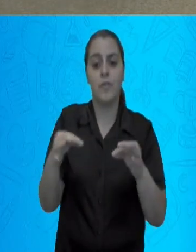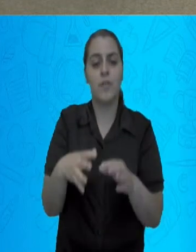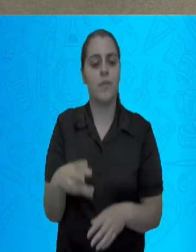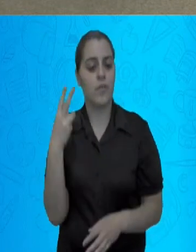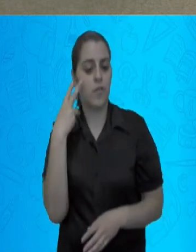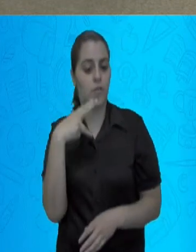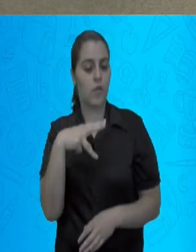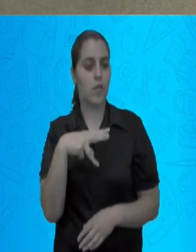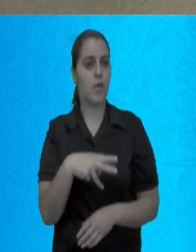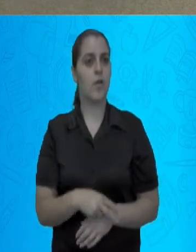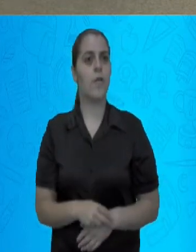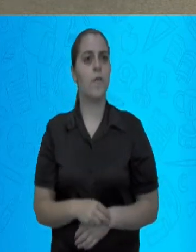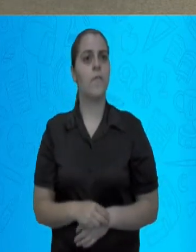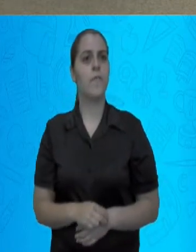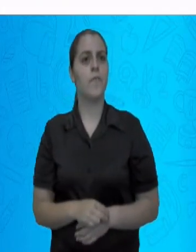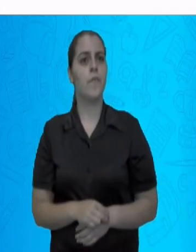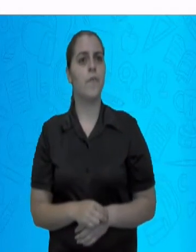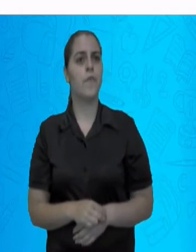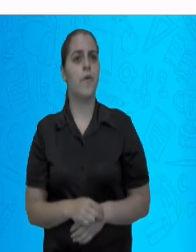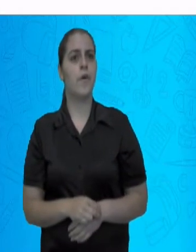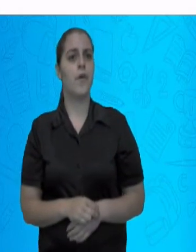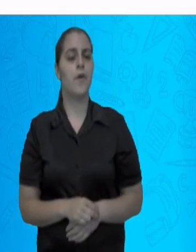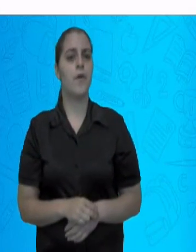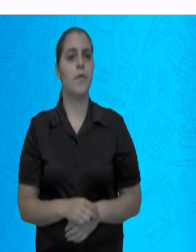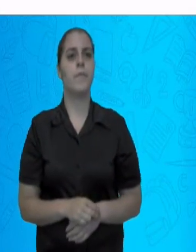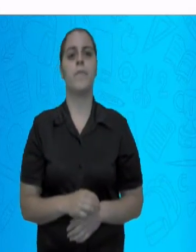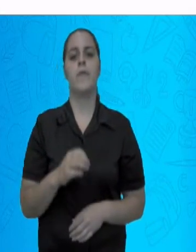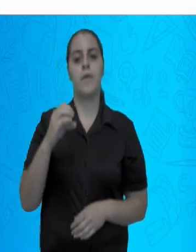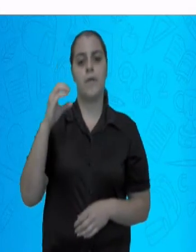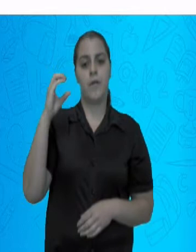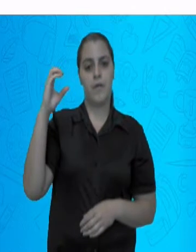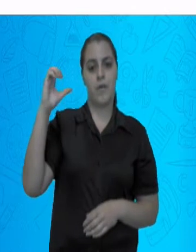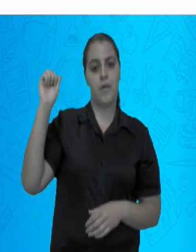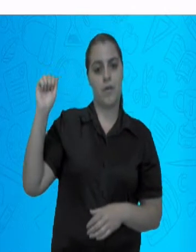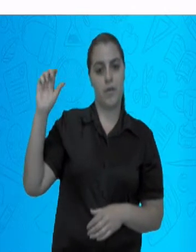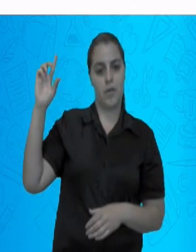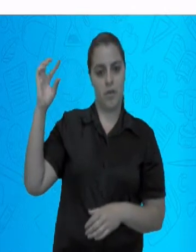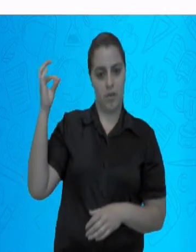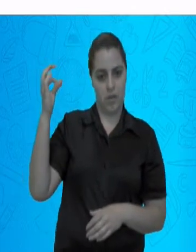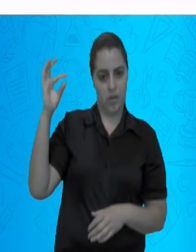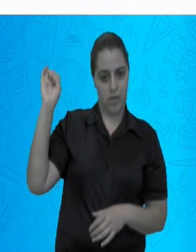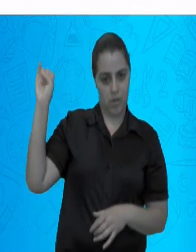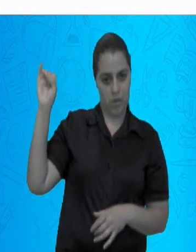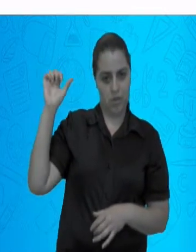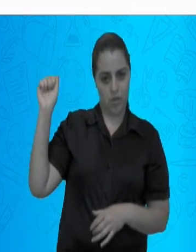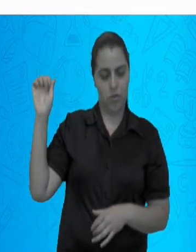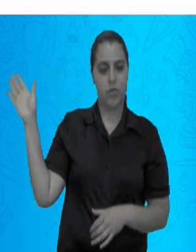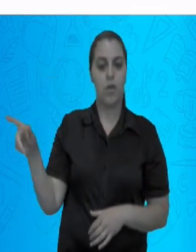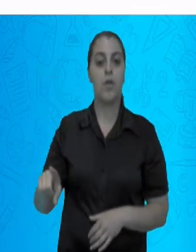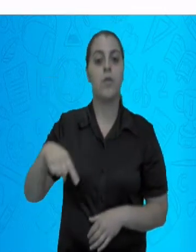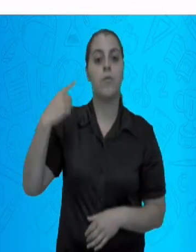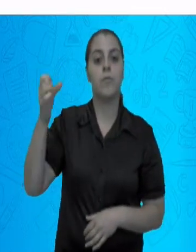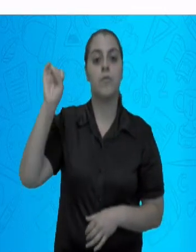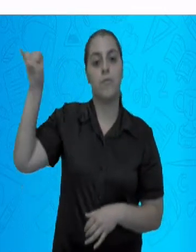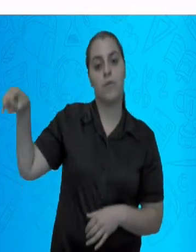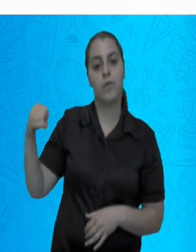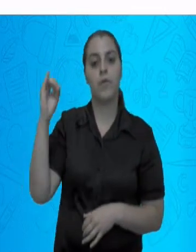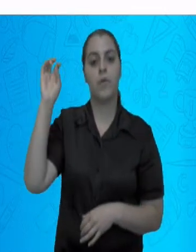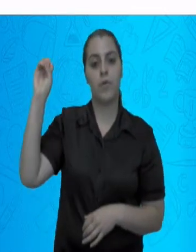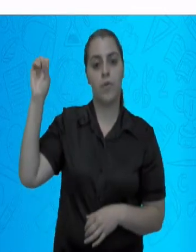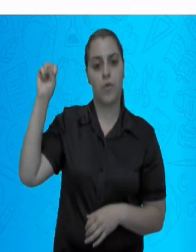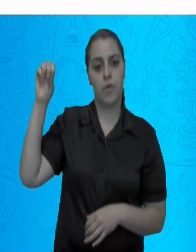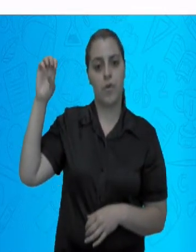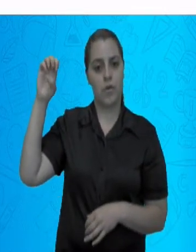repararam que foi a Kátia e o José que ganharam apenas um presente cada